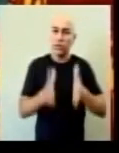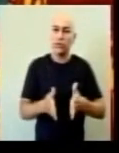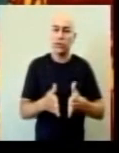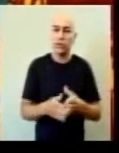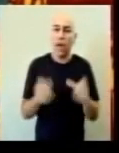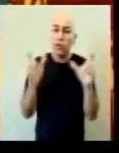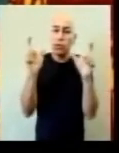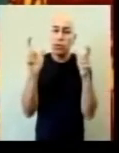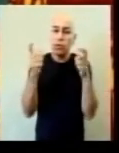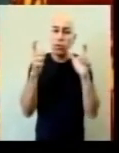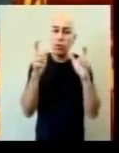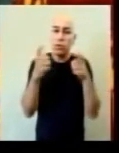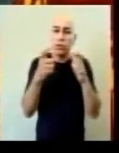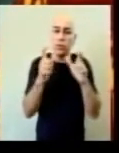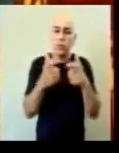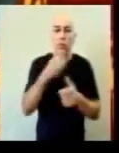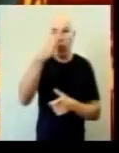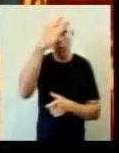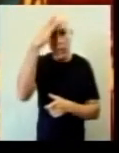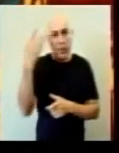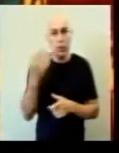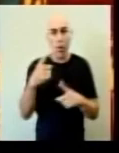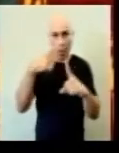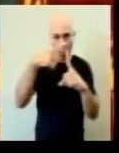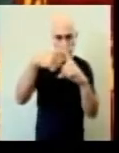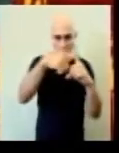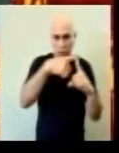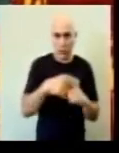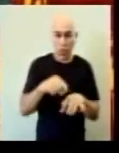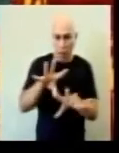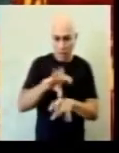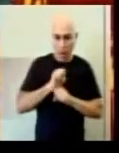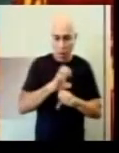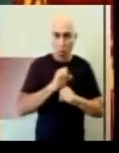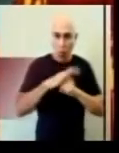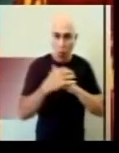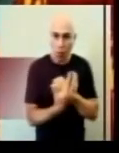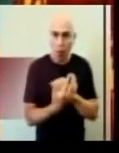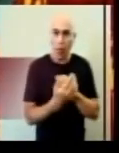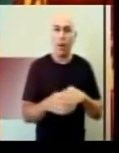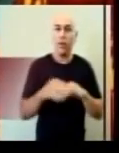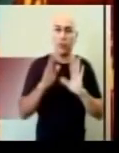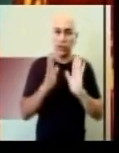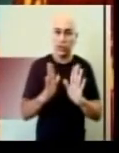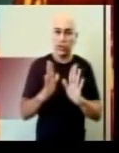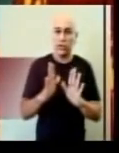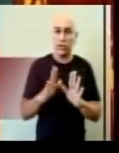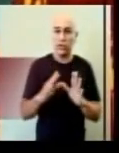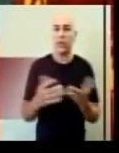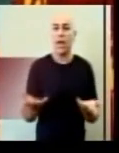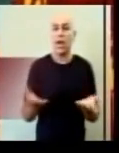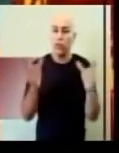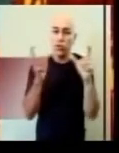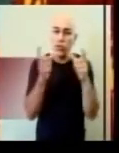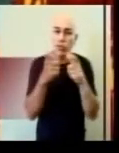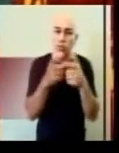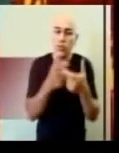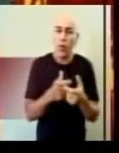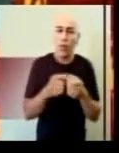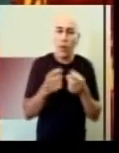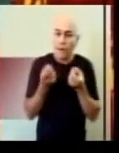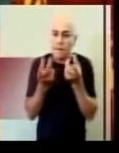uma redução aí no número de positivos relacionado a este decreto da restrição de venda de